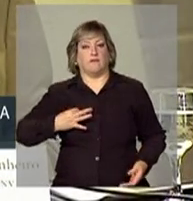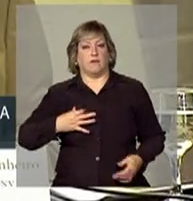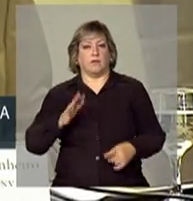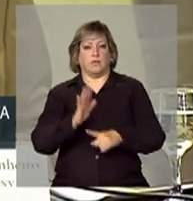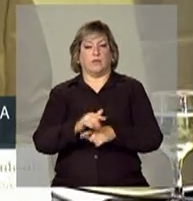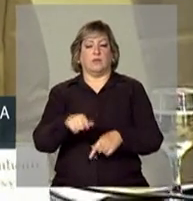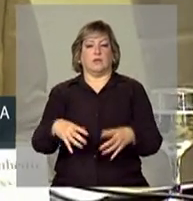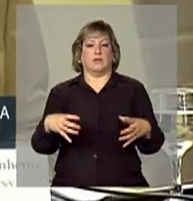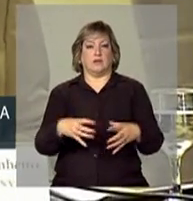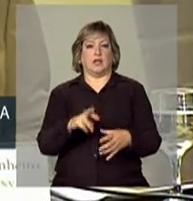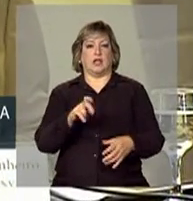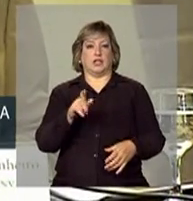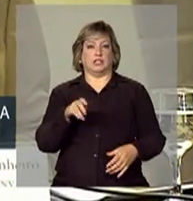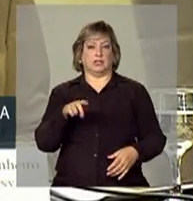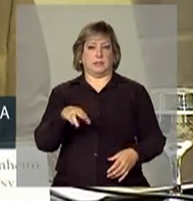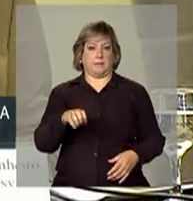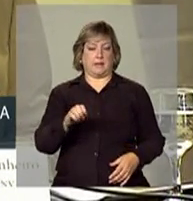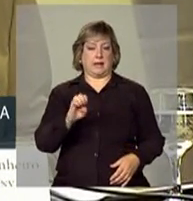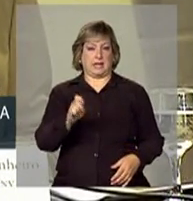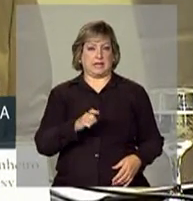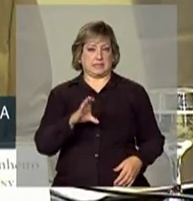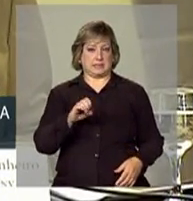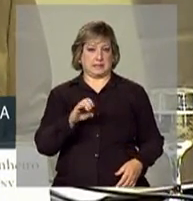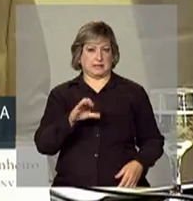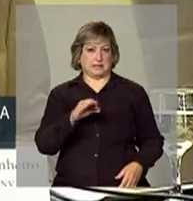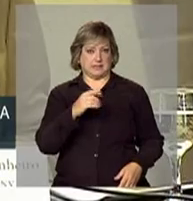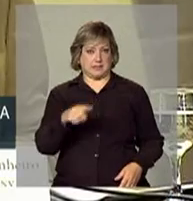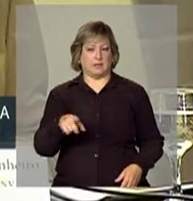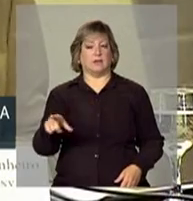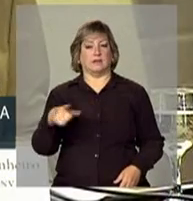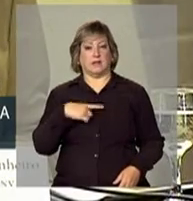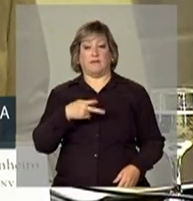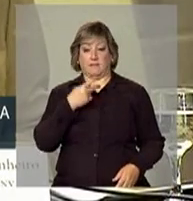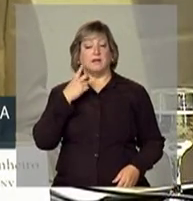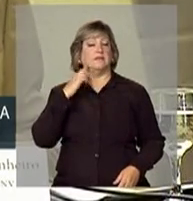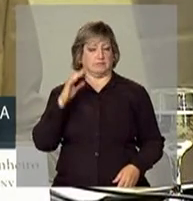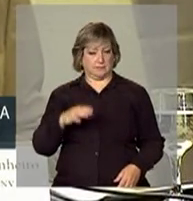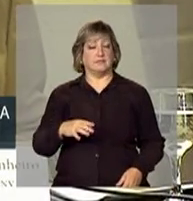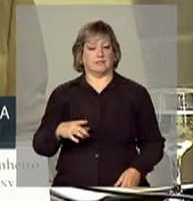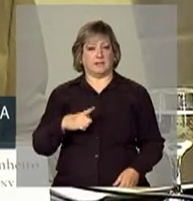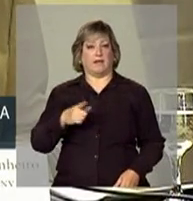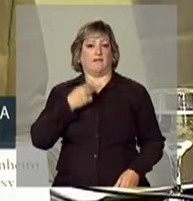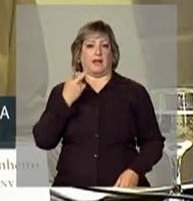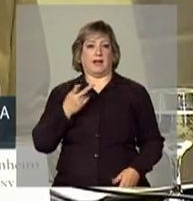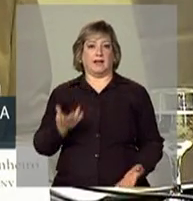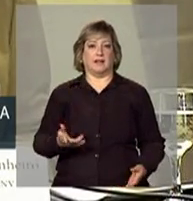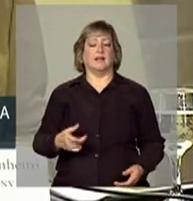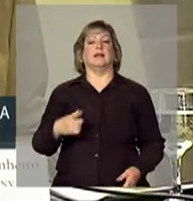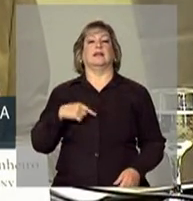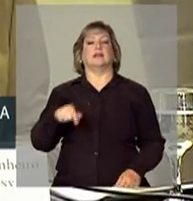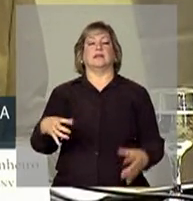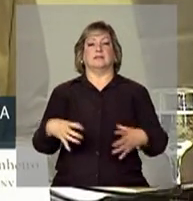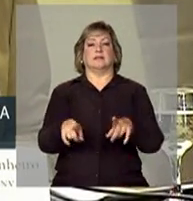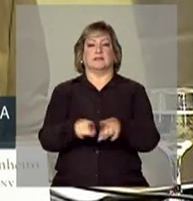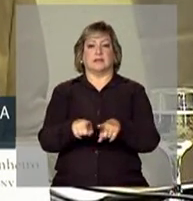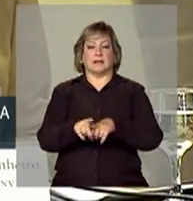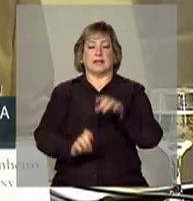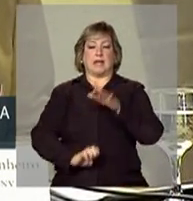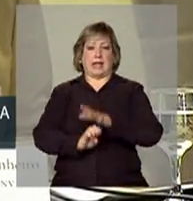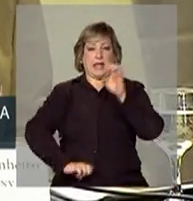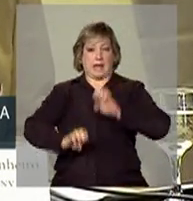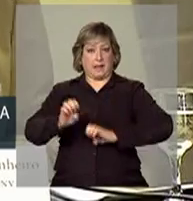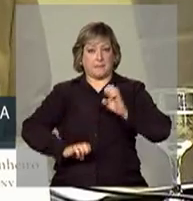do regime de exceção. Ele está concordando com a cabeça. Também estamos reconstituindo a colaboração de empresas e empresários